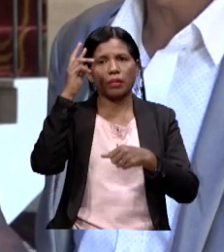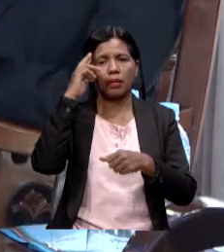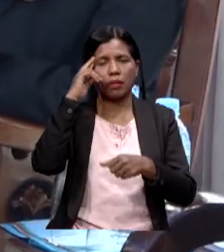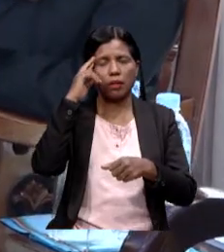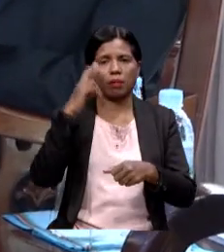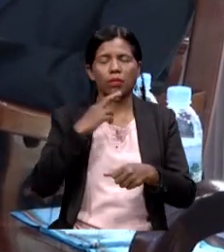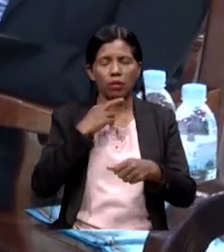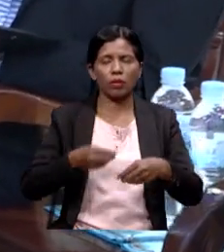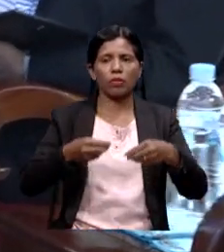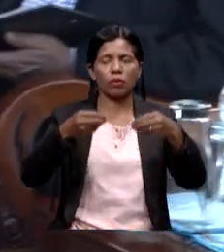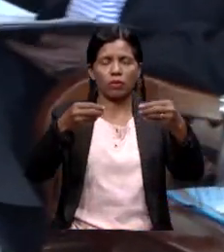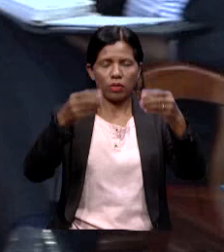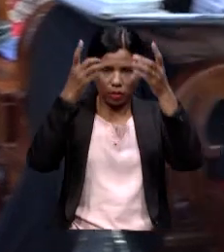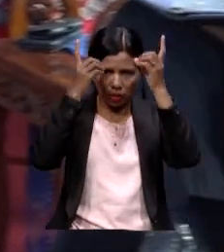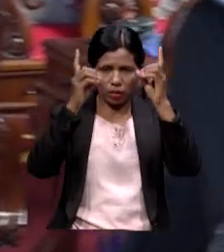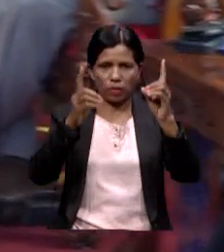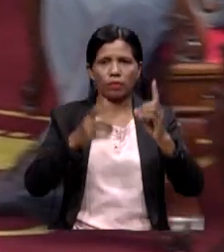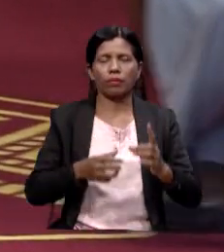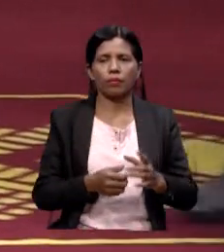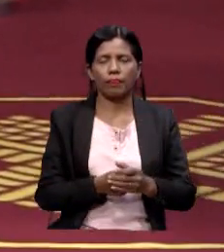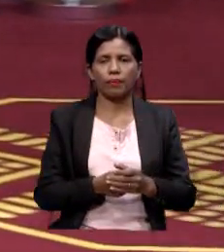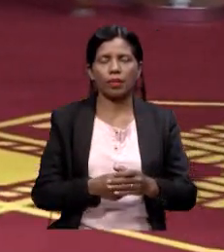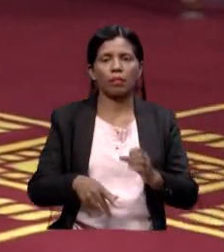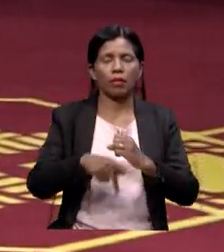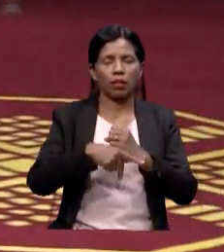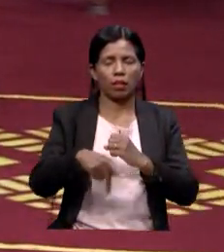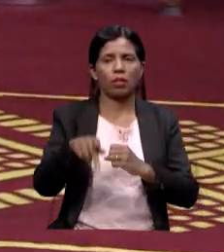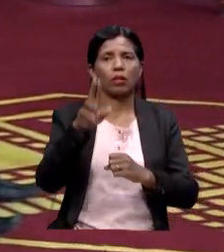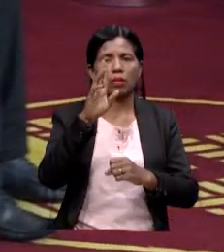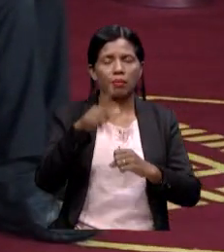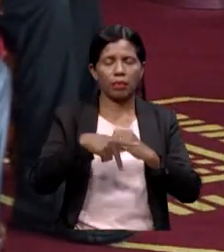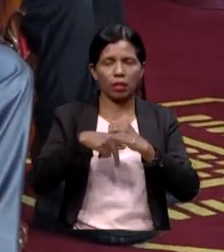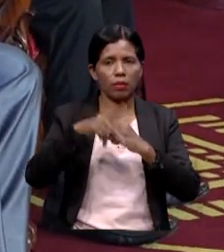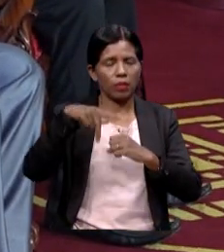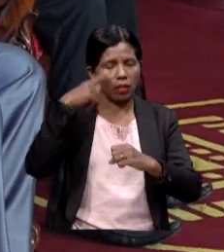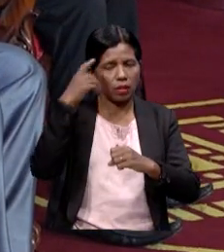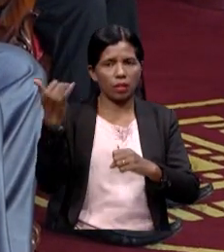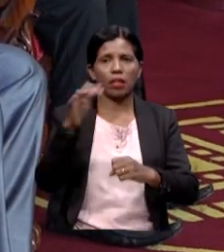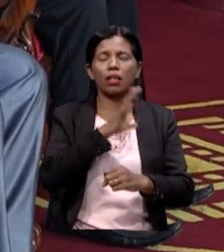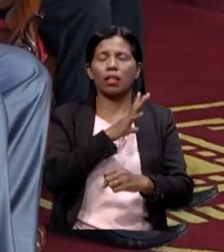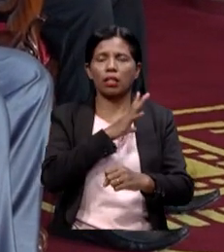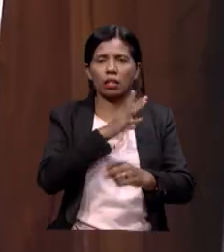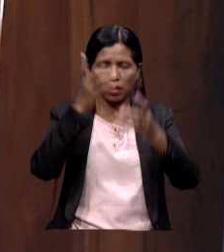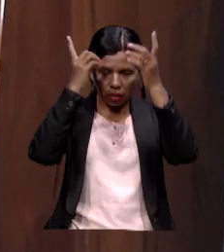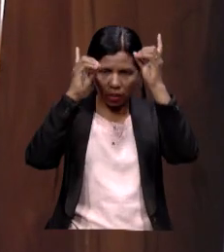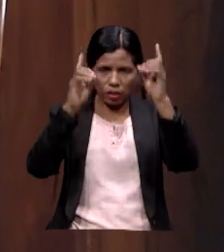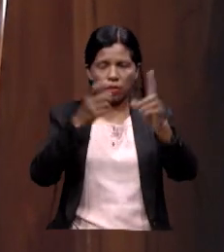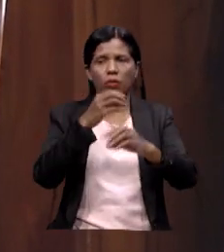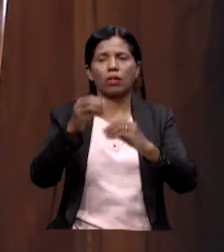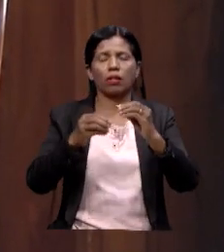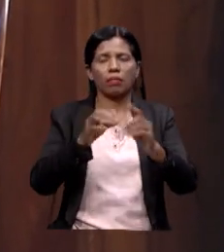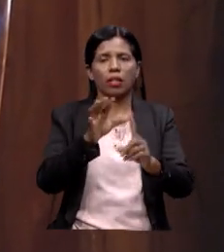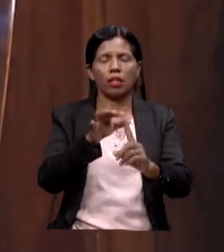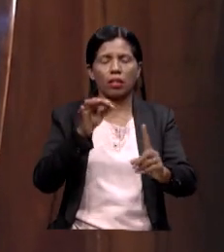parlamentar. Entretanto, o Partido Frente Mudança, o PUDD, rende decisão com o CF Estado com a eleição parlamentar.